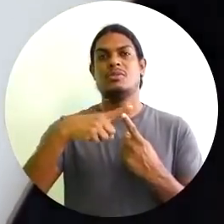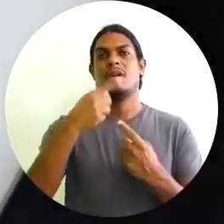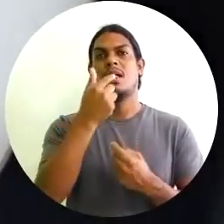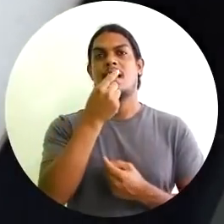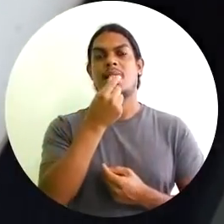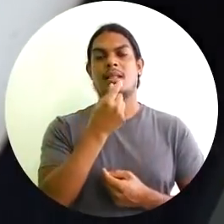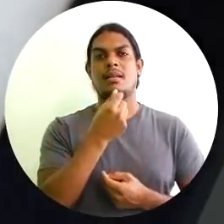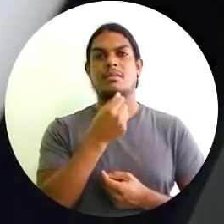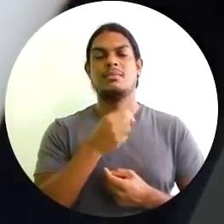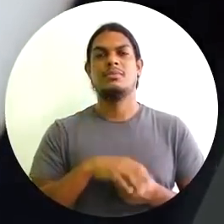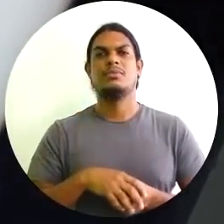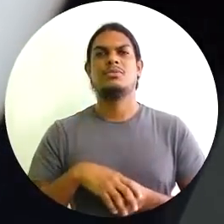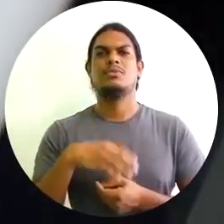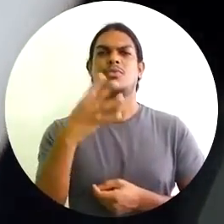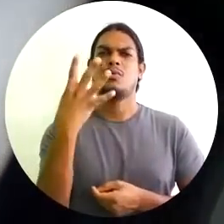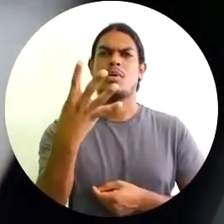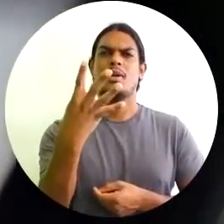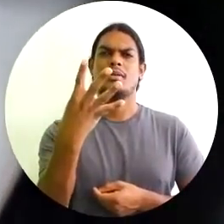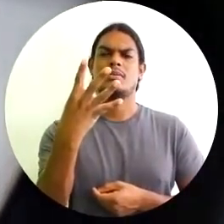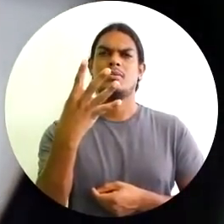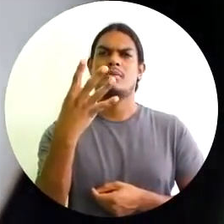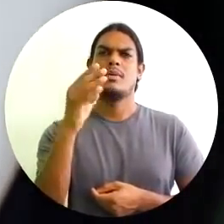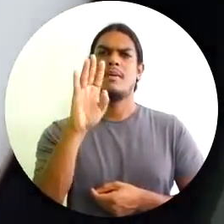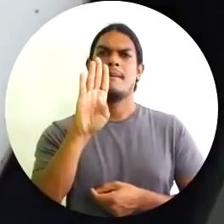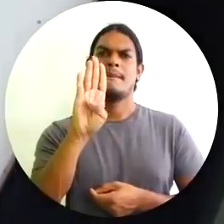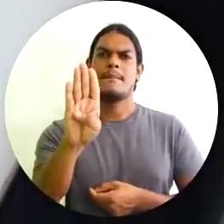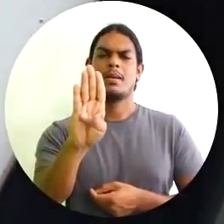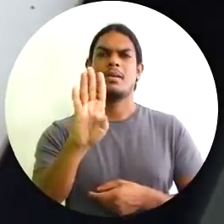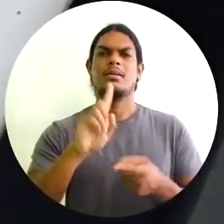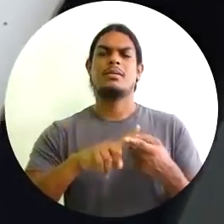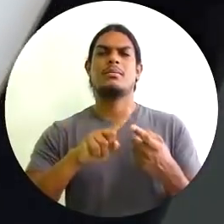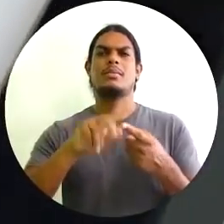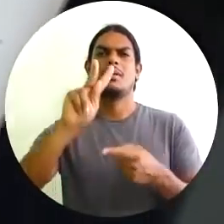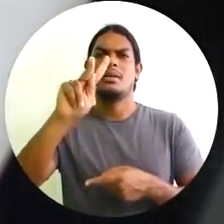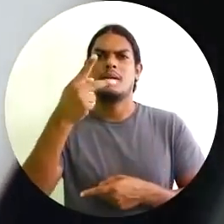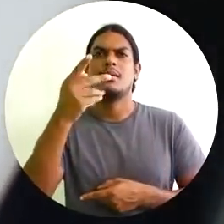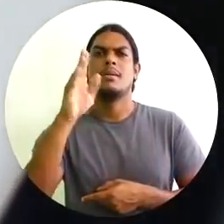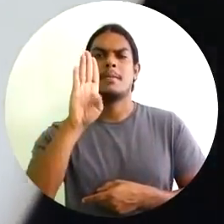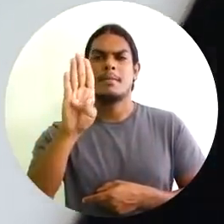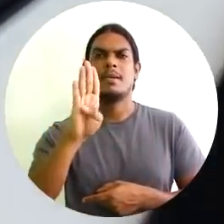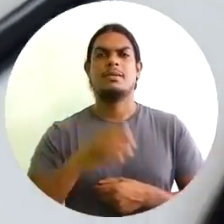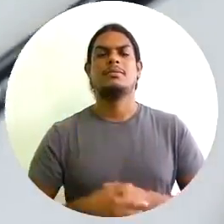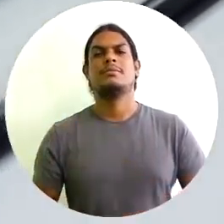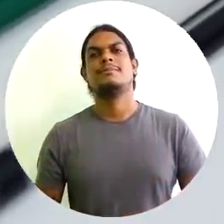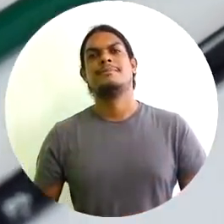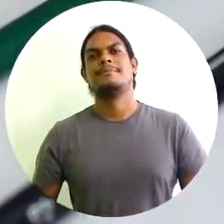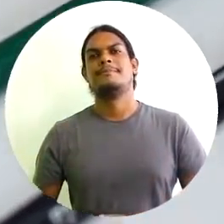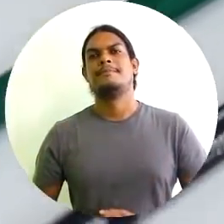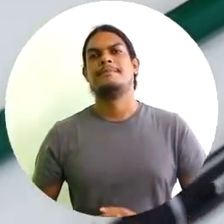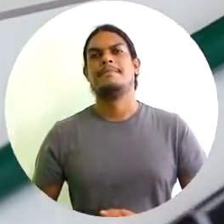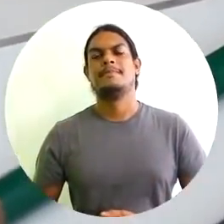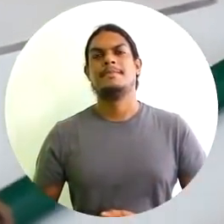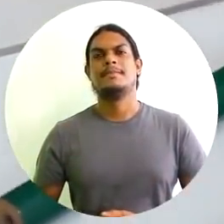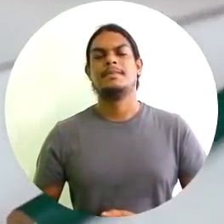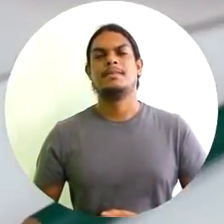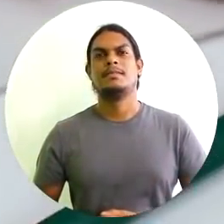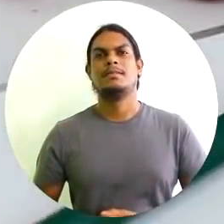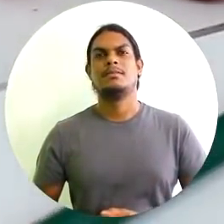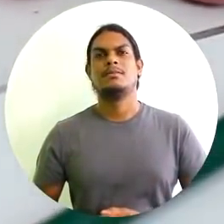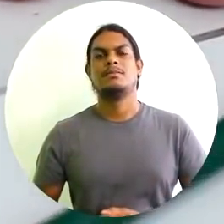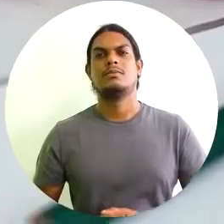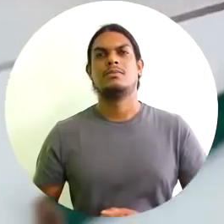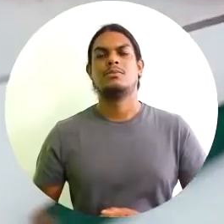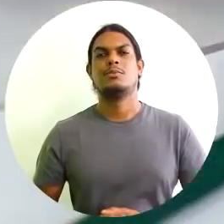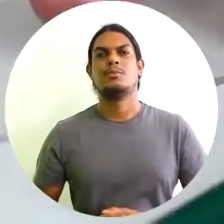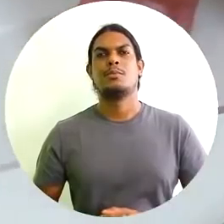4B e HB. Na dureza, o 4B é mais mole do que o HB. Continuando os instrumentos, nós temos